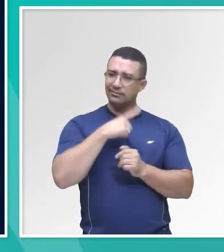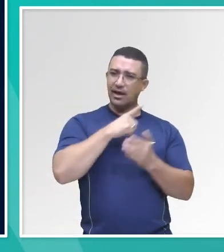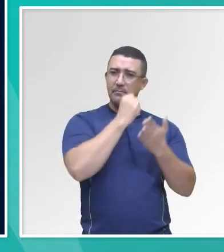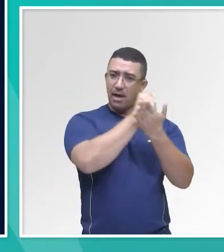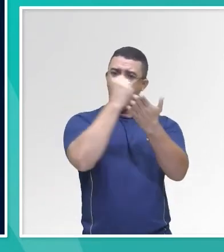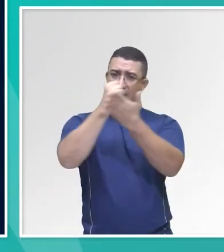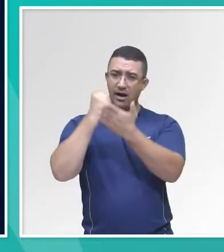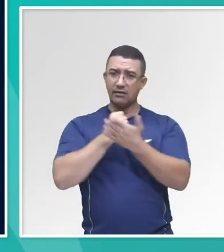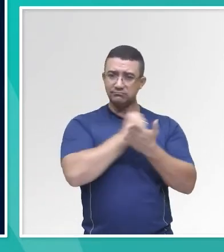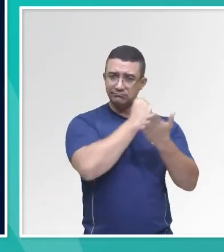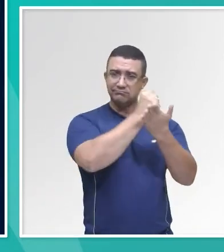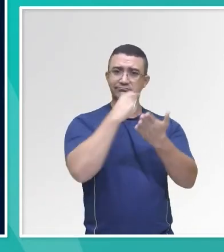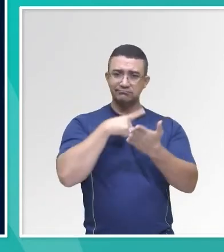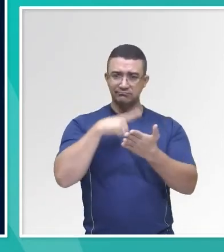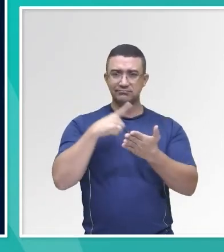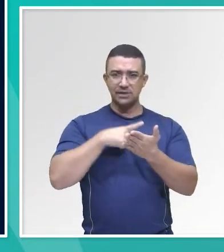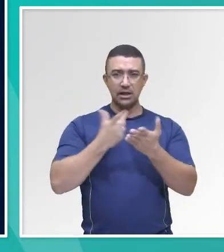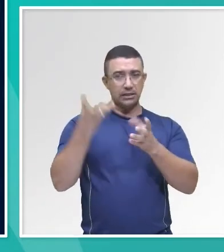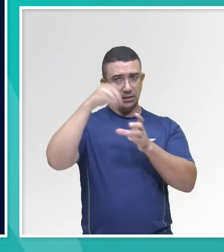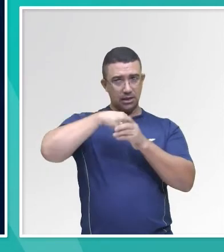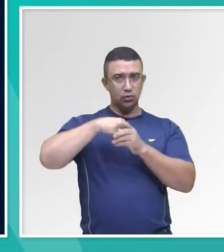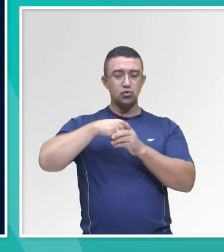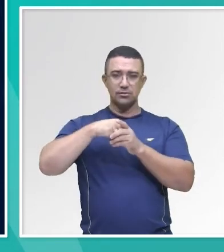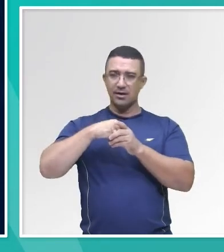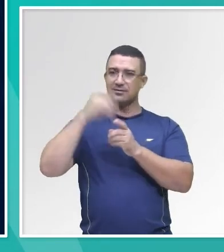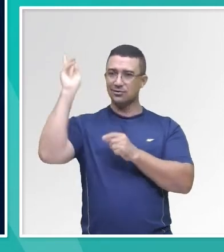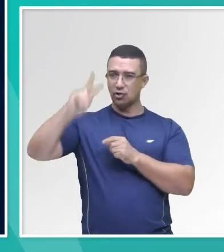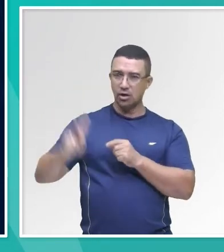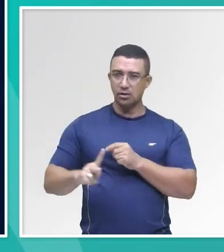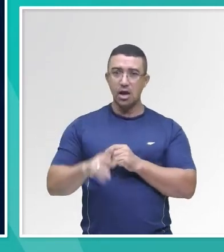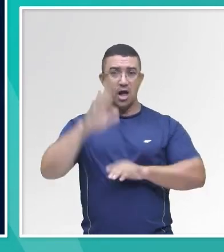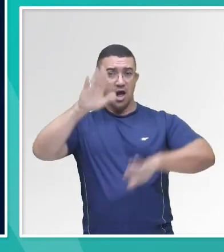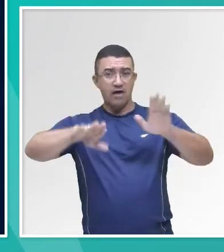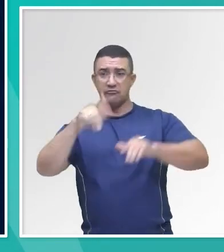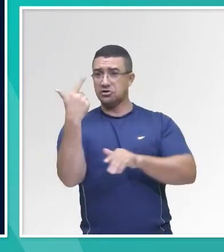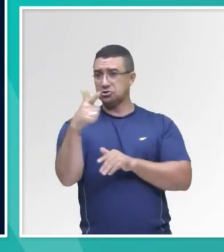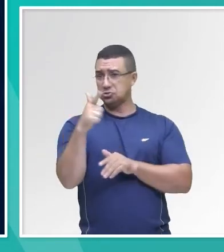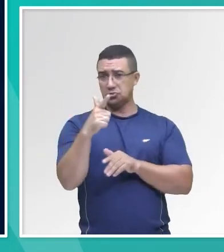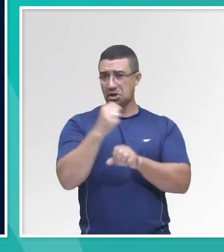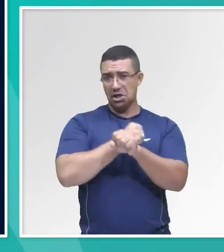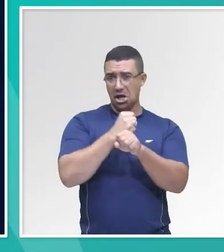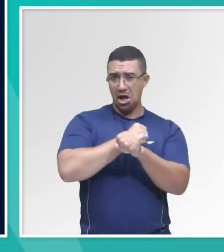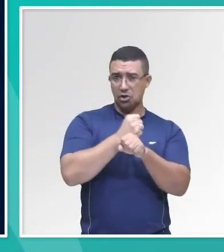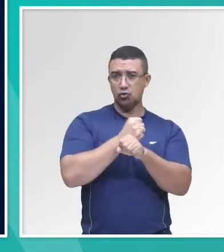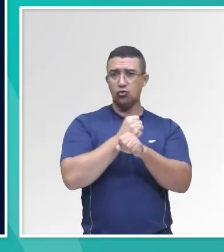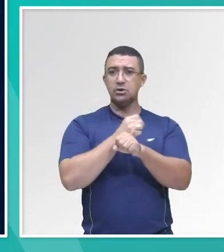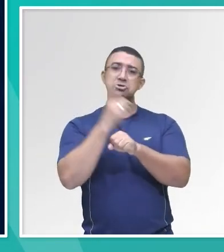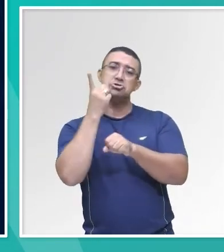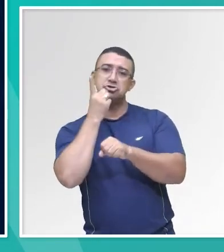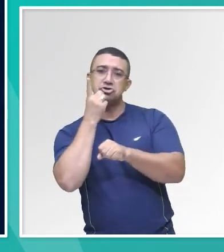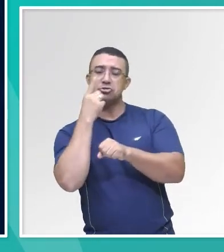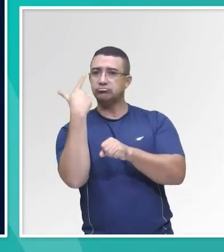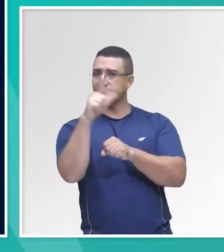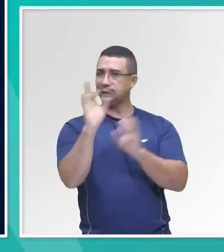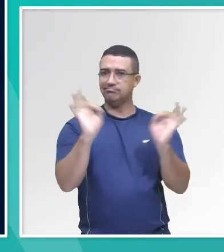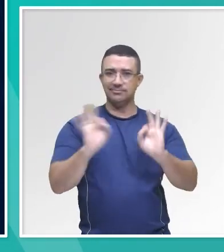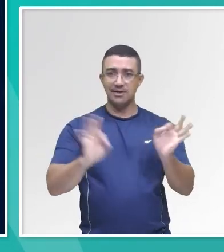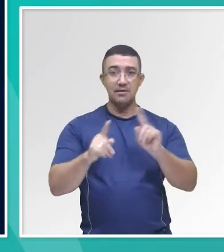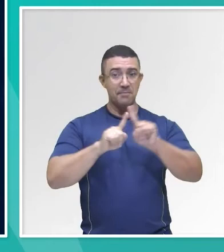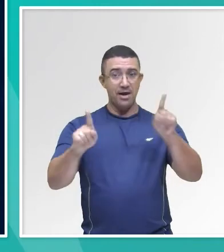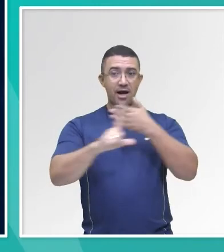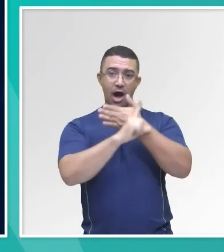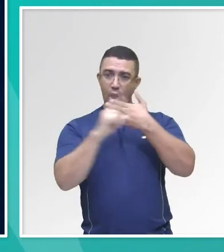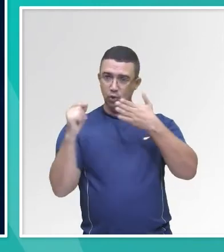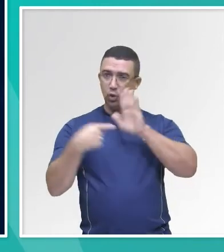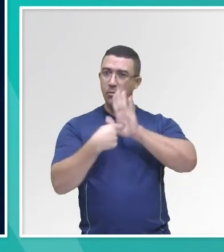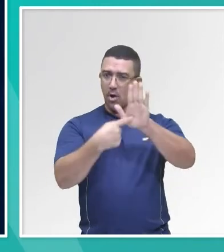a data, pode não indicar o ano, mas você vai saber ali pelas dicas que o autor vai deixar no seu